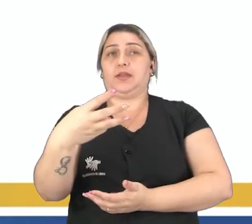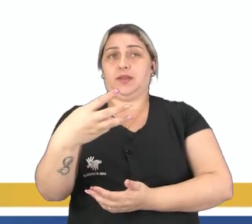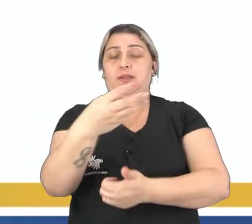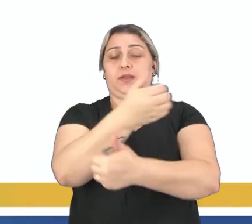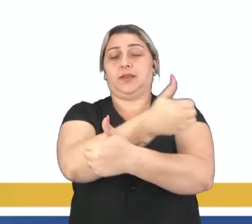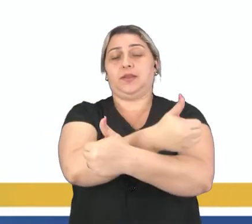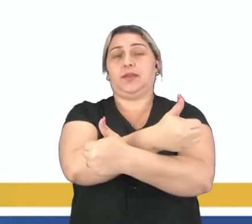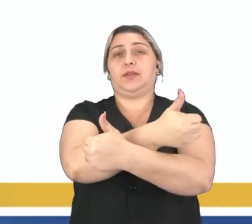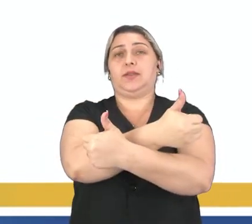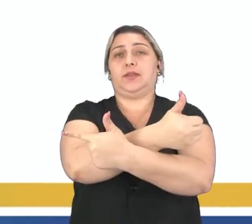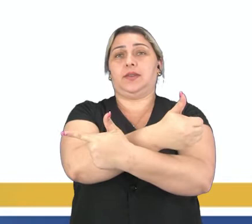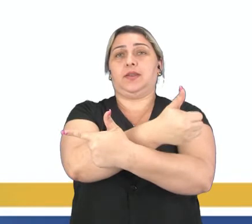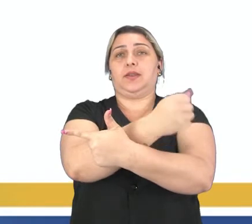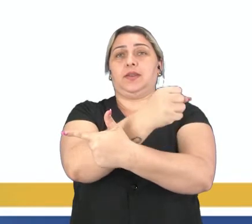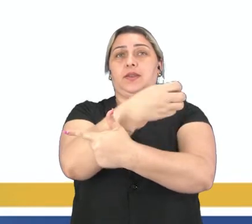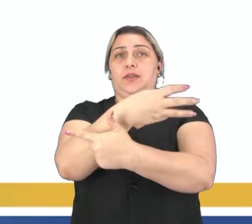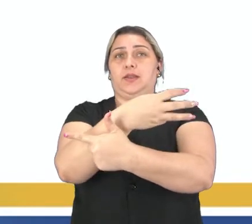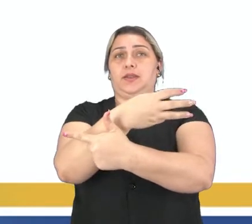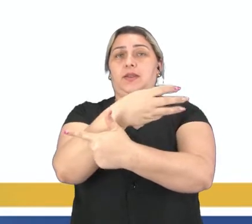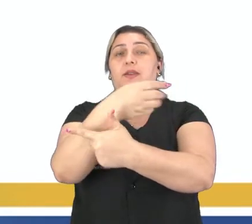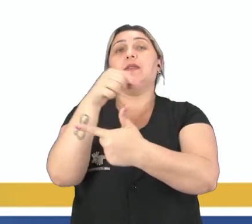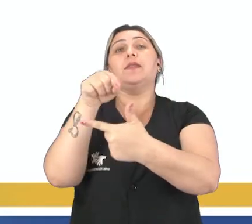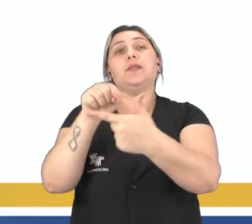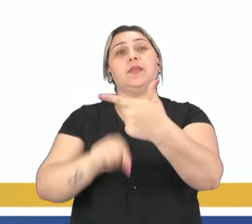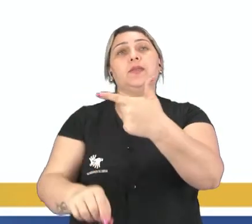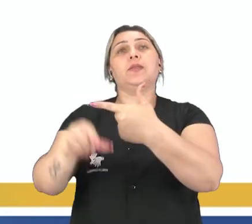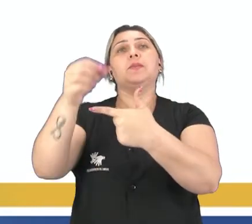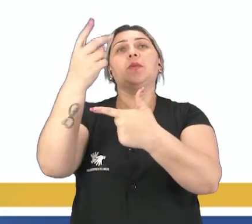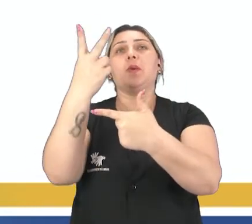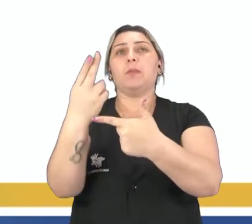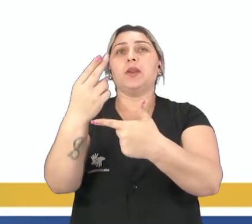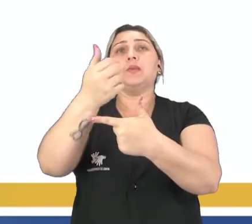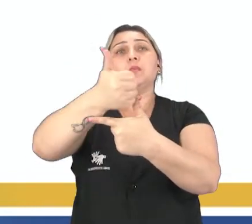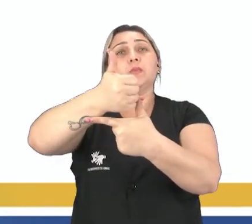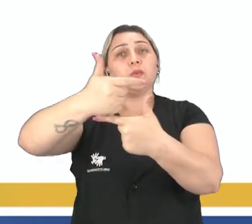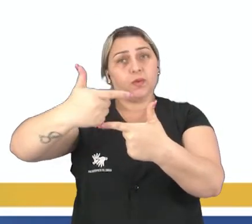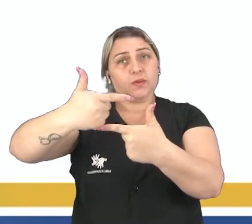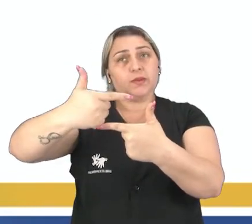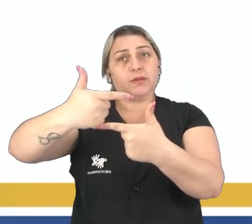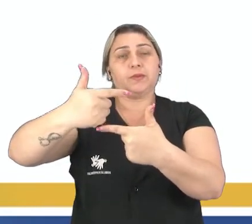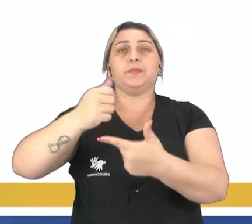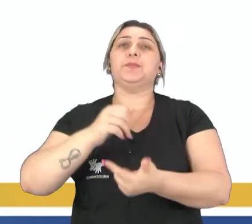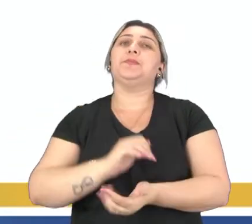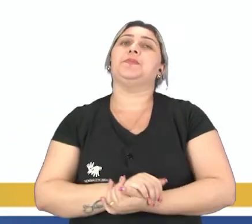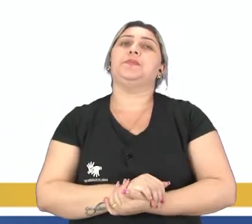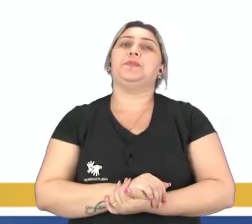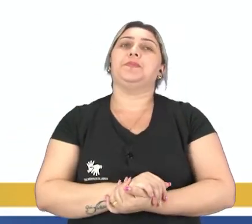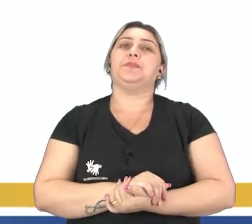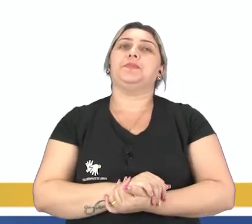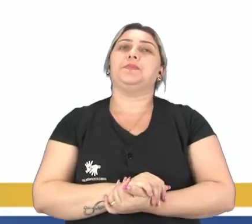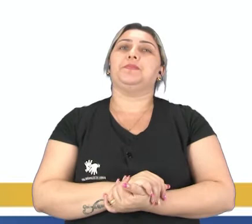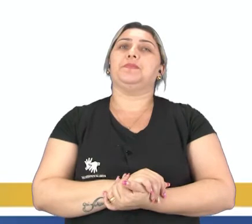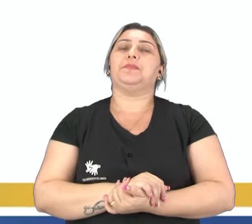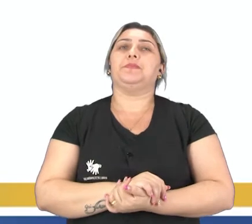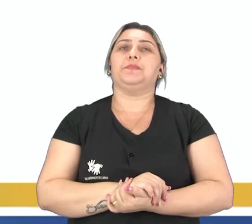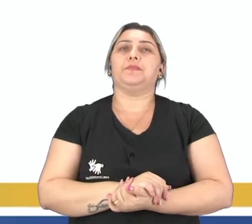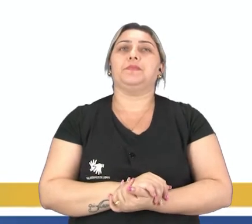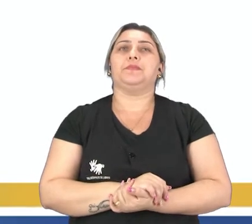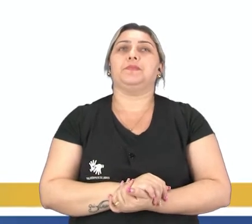a quantidade de livros, e vou dividir ele igualmente dentro de 12 caixas.